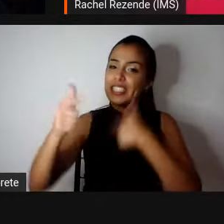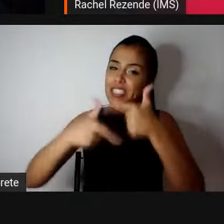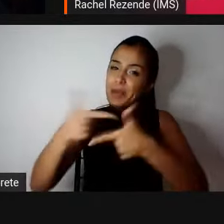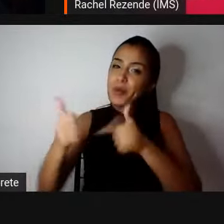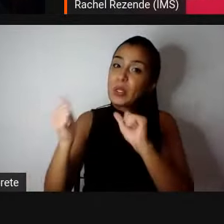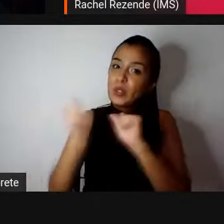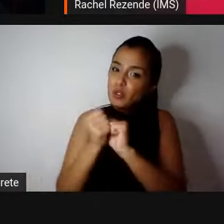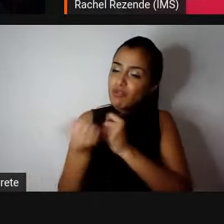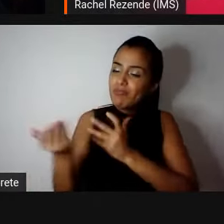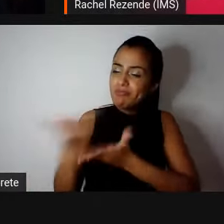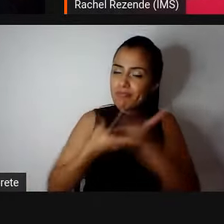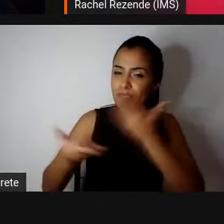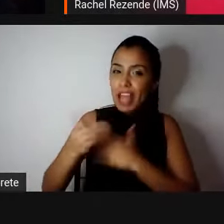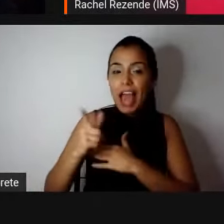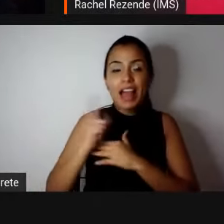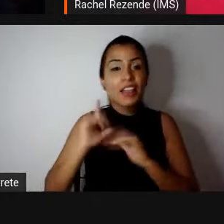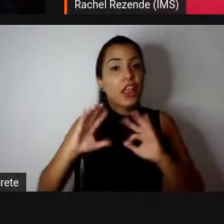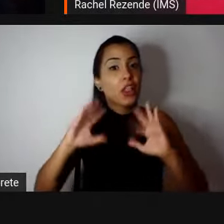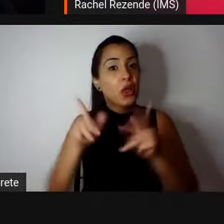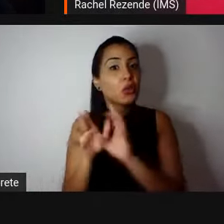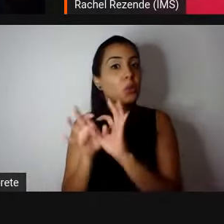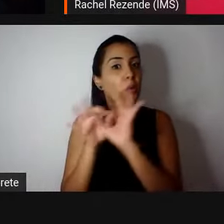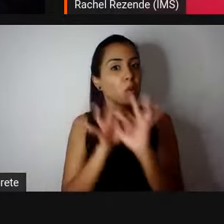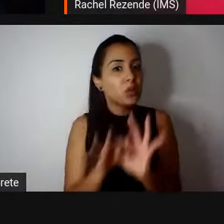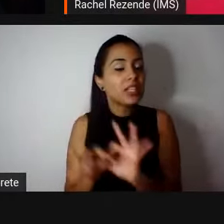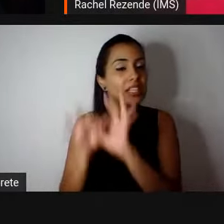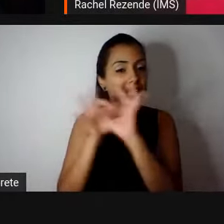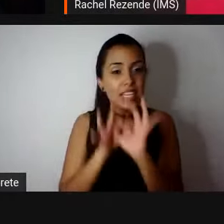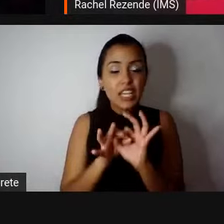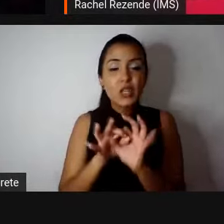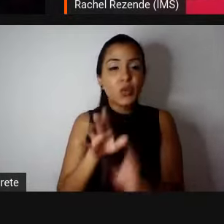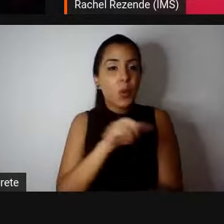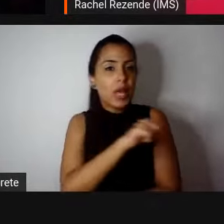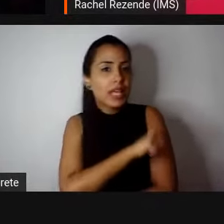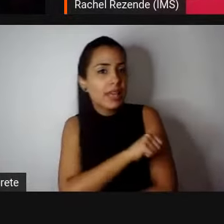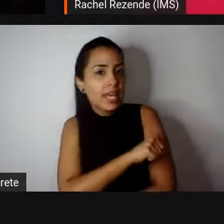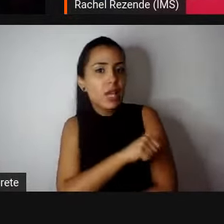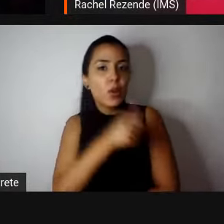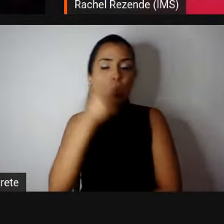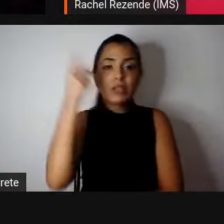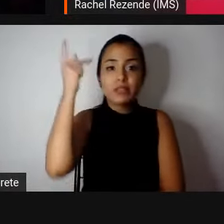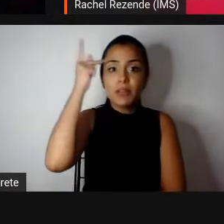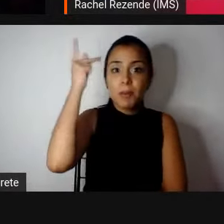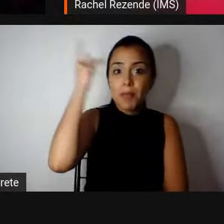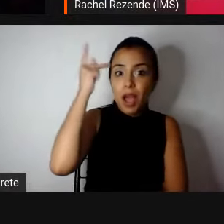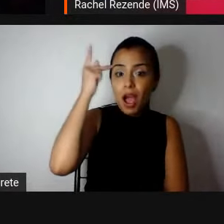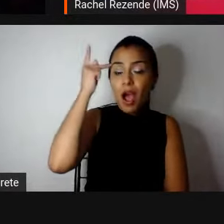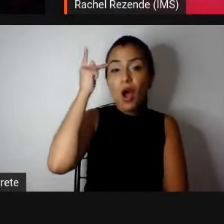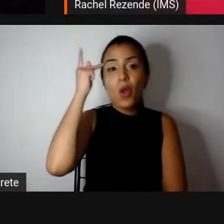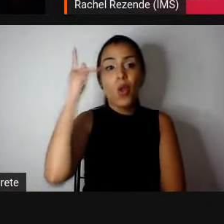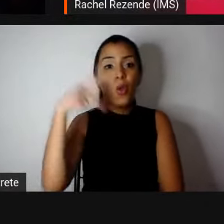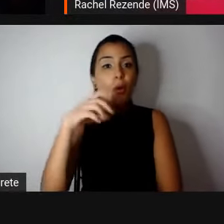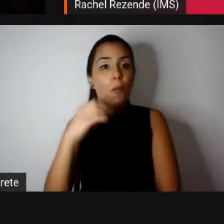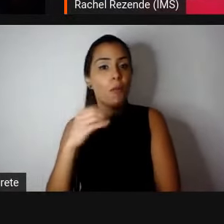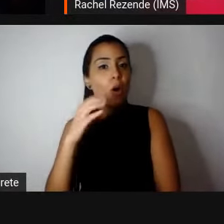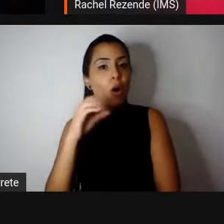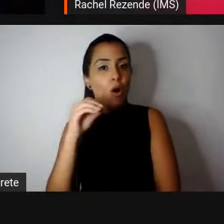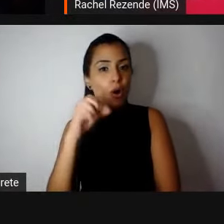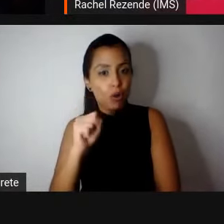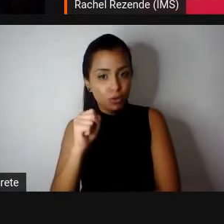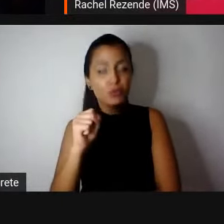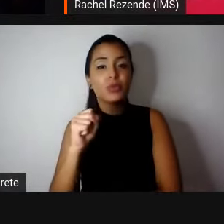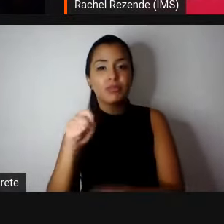tudo reunido no Rio, na Fiesp, aqui em São Paulo, né, também em Poços. Mas o que é mais